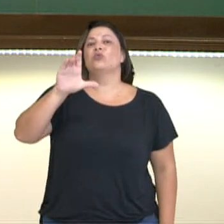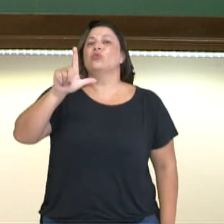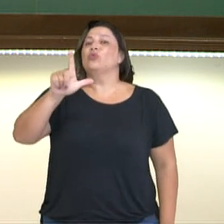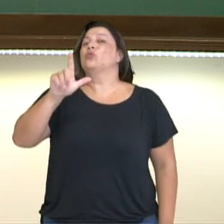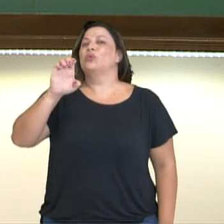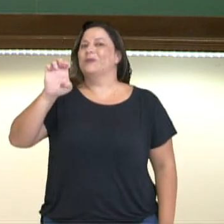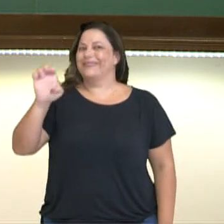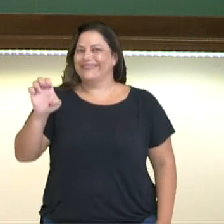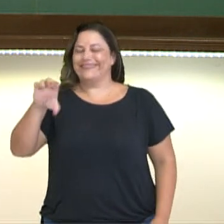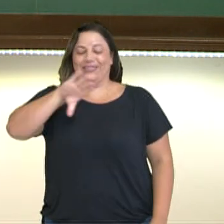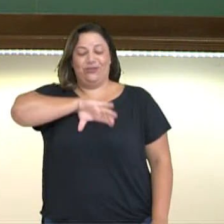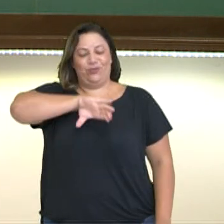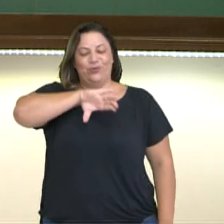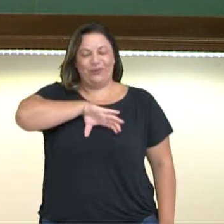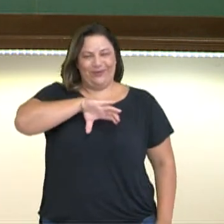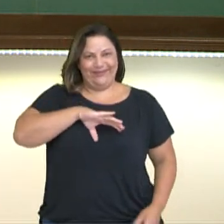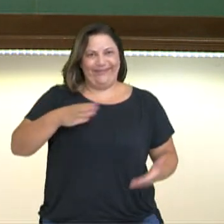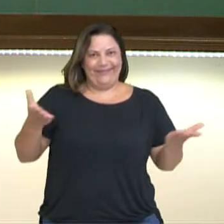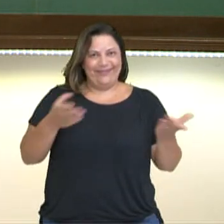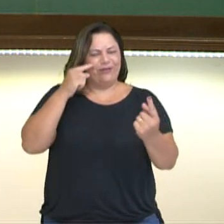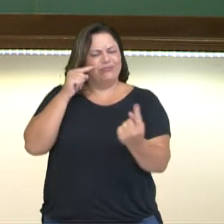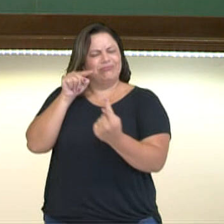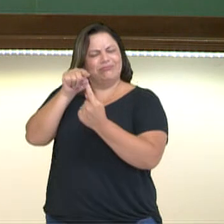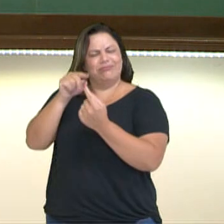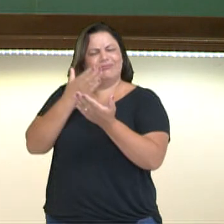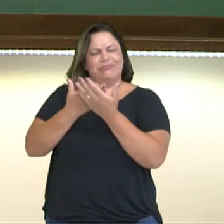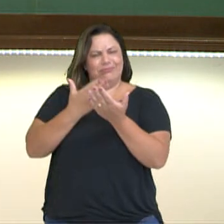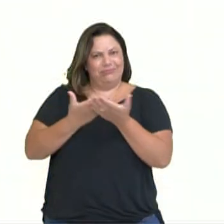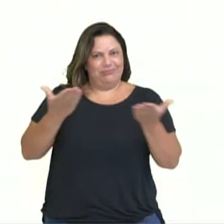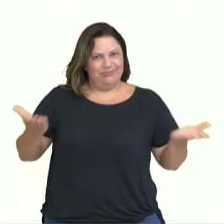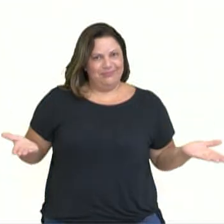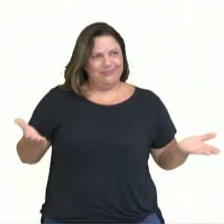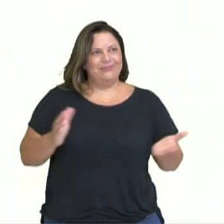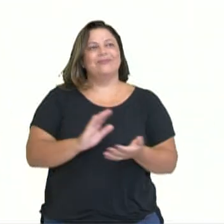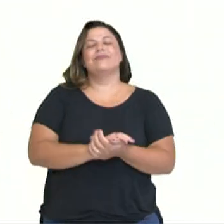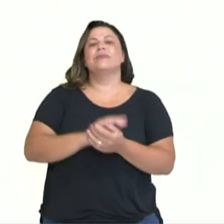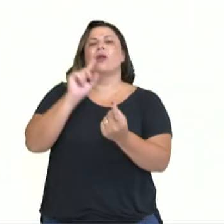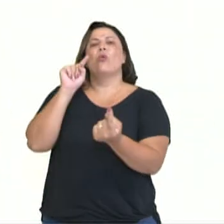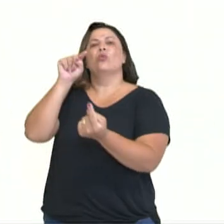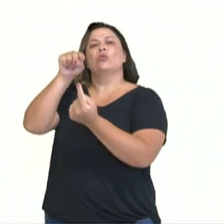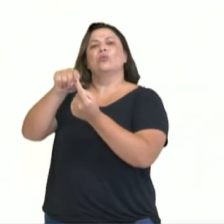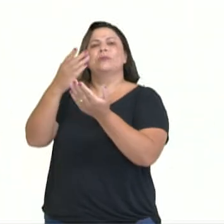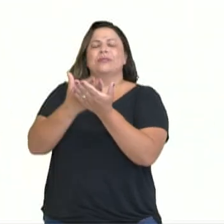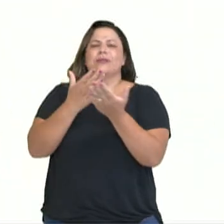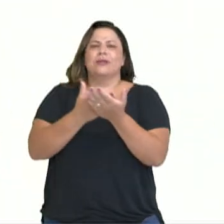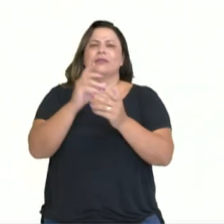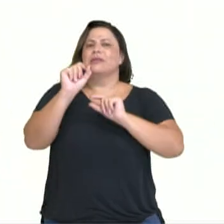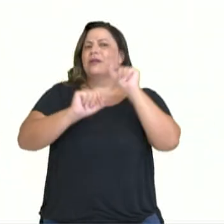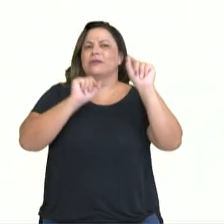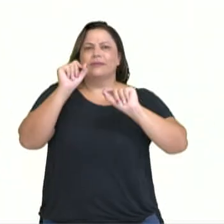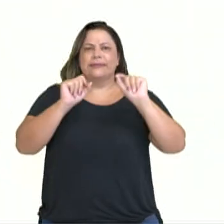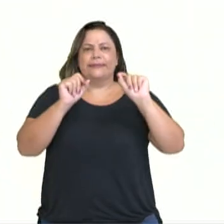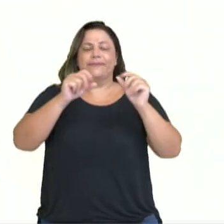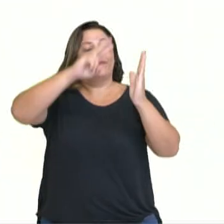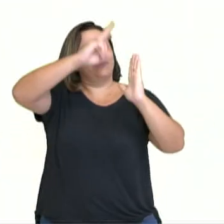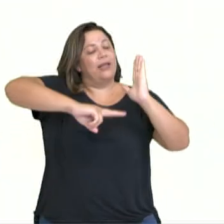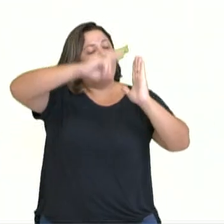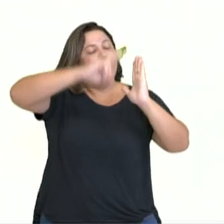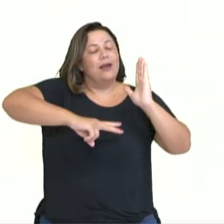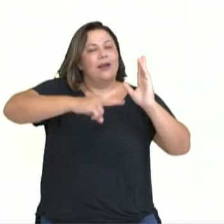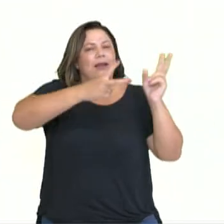portuguesa. Vamos aos objetivos da aula? Os objetivos desta aula são ler, analisar e